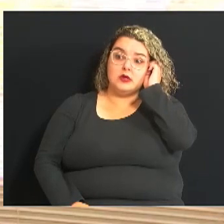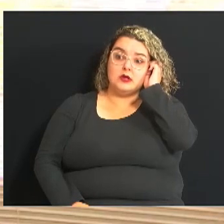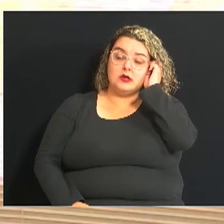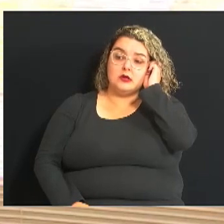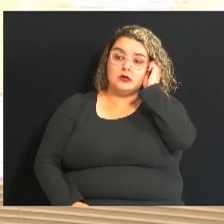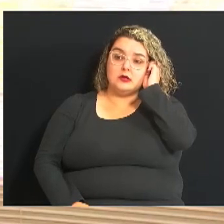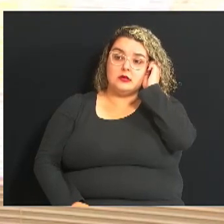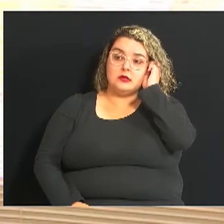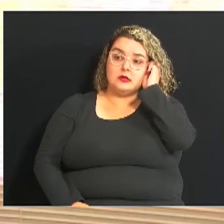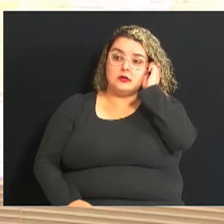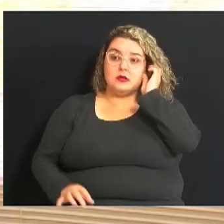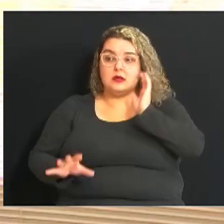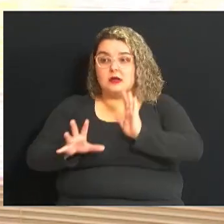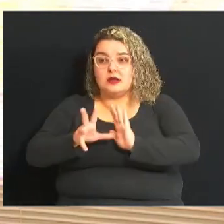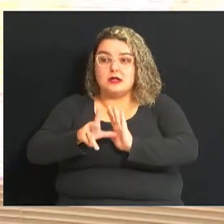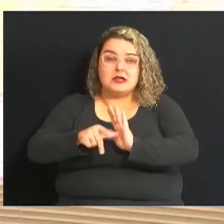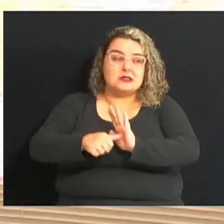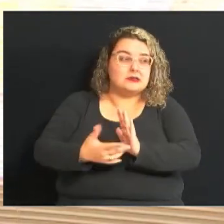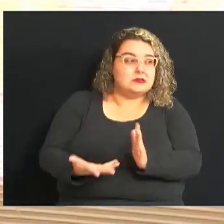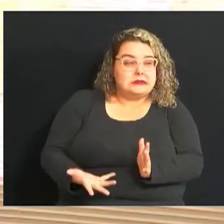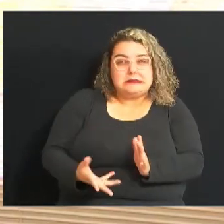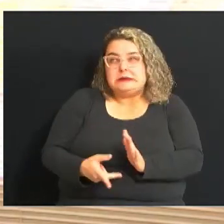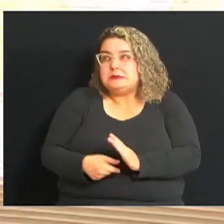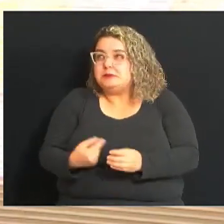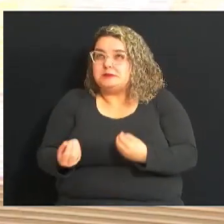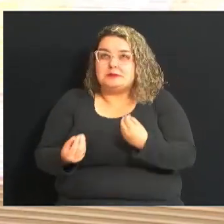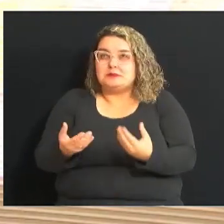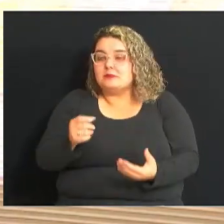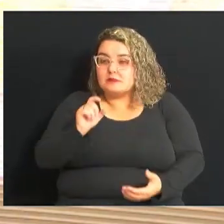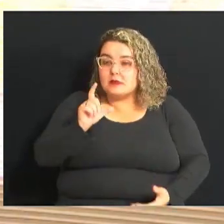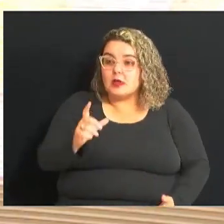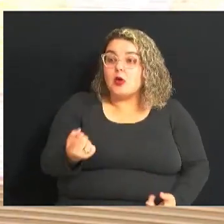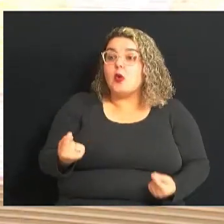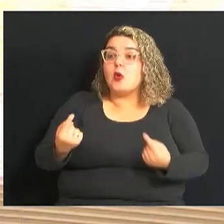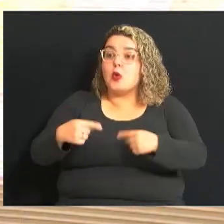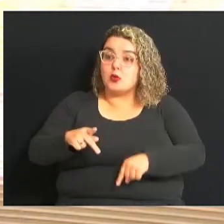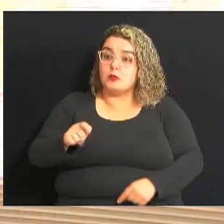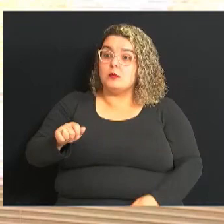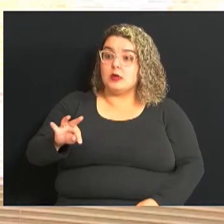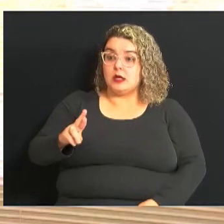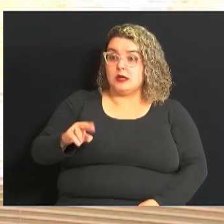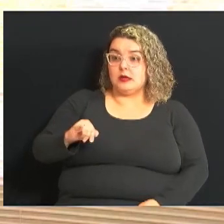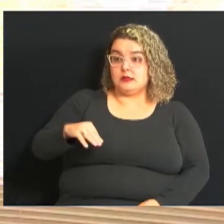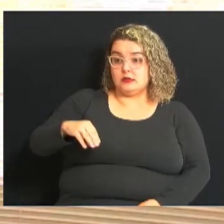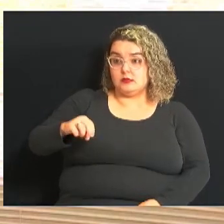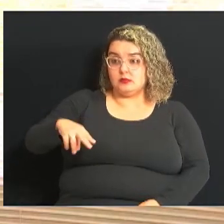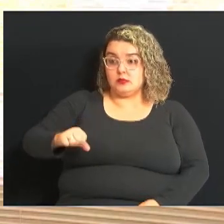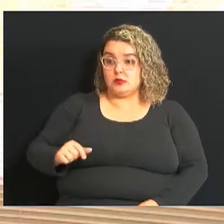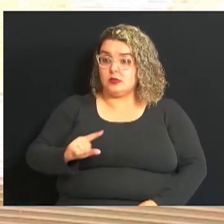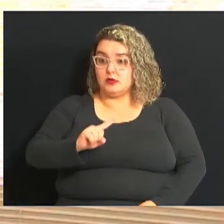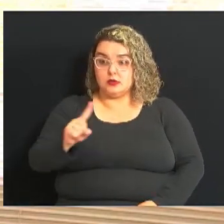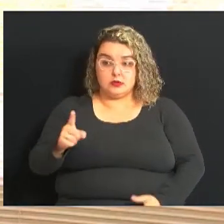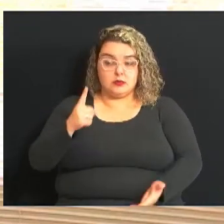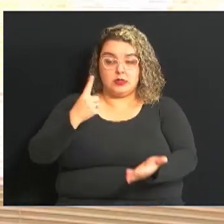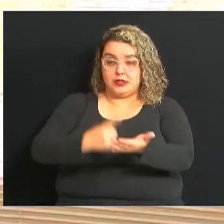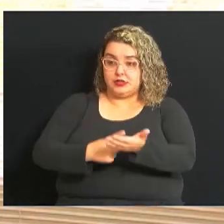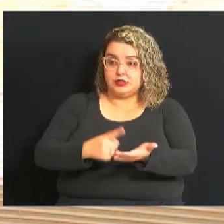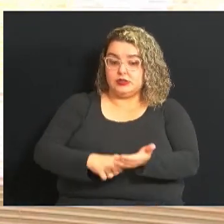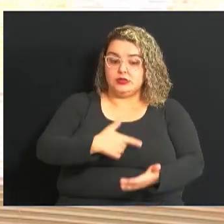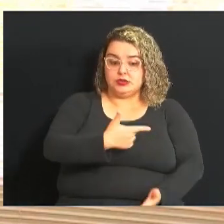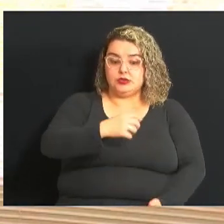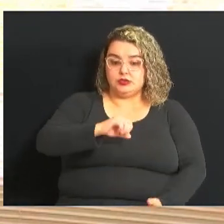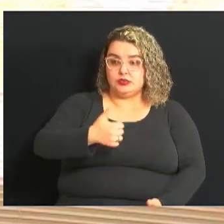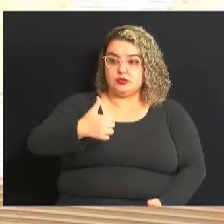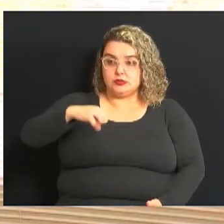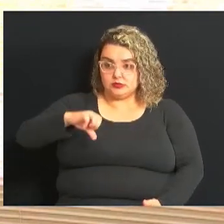de como que eu posso dizer, ocorrência contra o patrimônio, já não registramos desde 2019. A gente tem uma